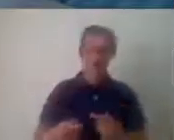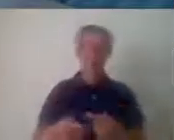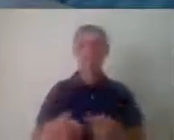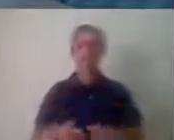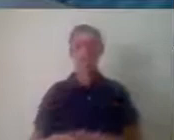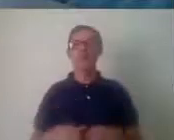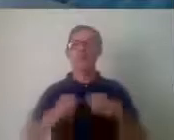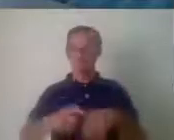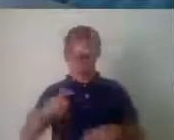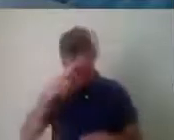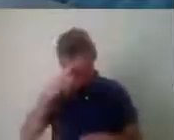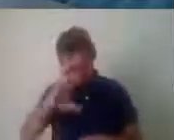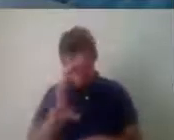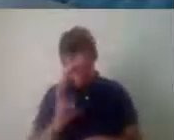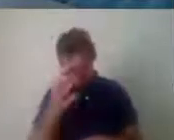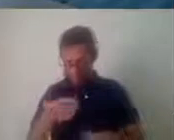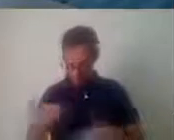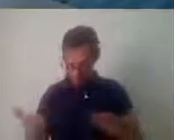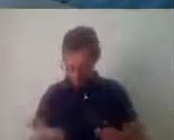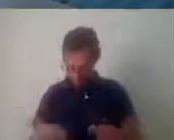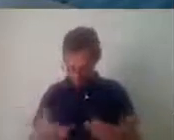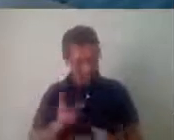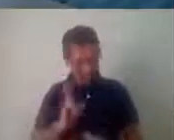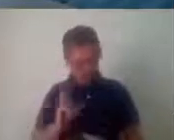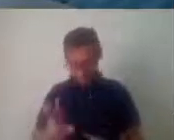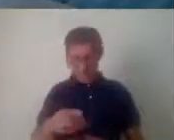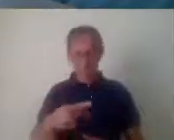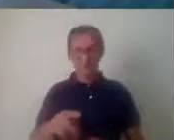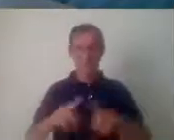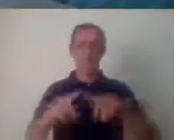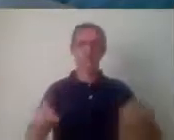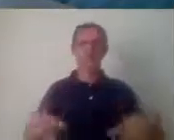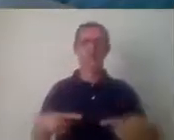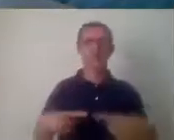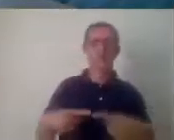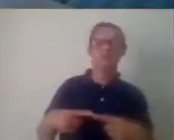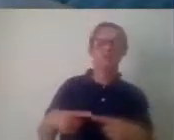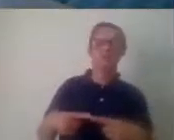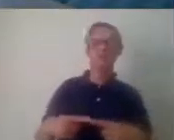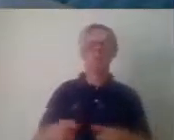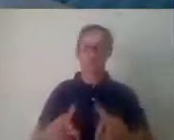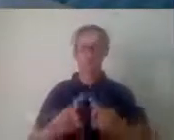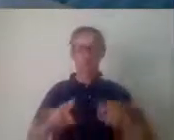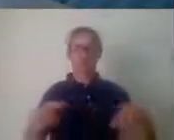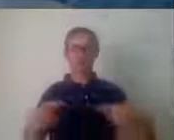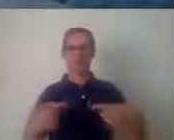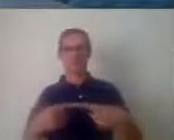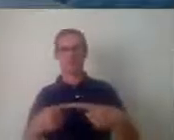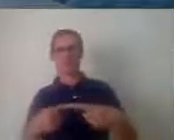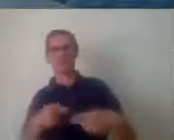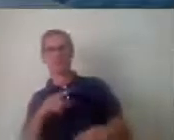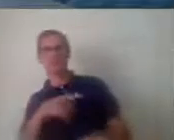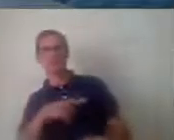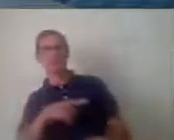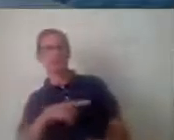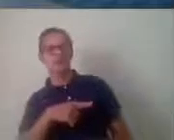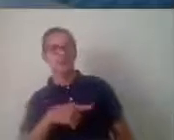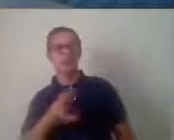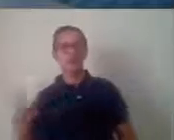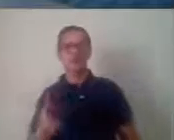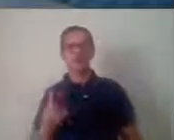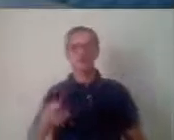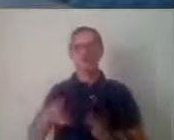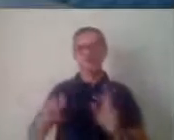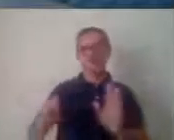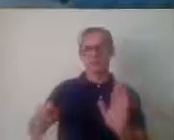um pouquinho. E o que que acontece aqui? Nem sempre a sua região, ela vai ser um retângulo. Por exemplo, onde você tem um valor para